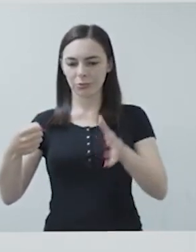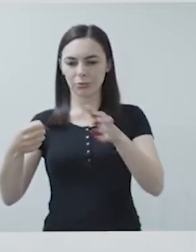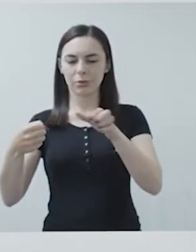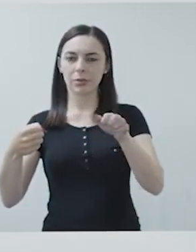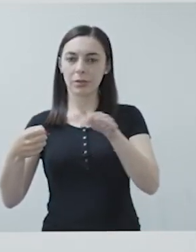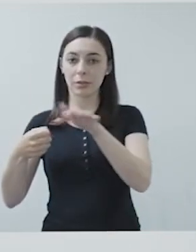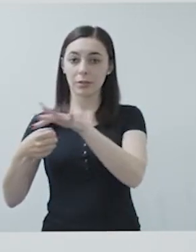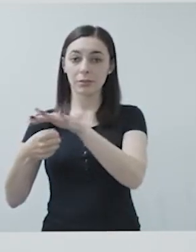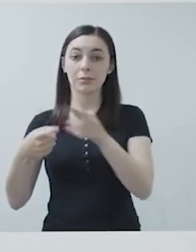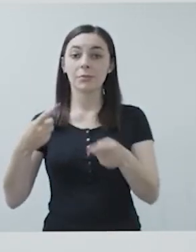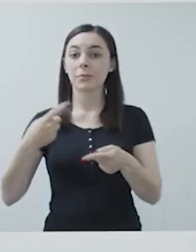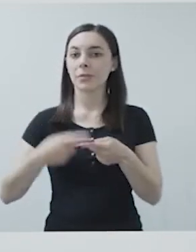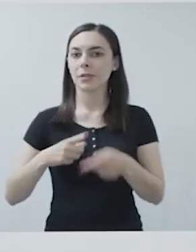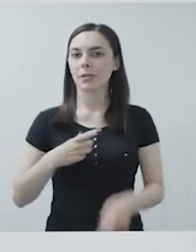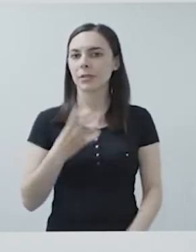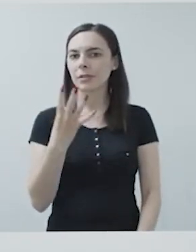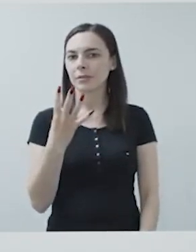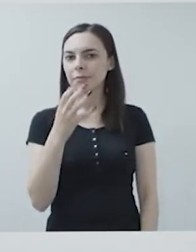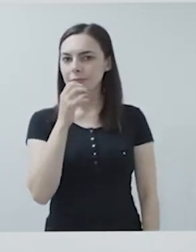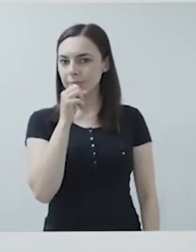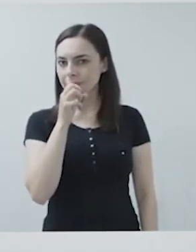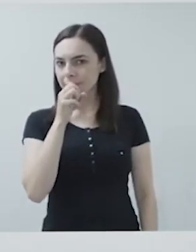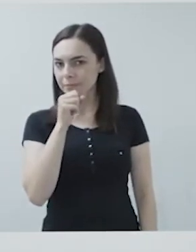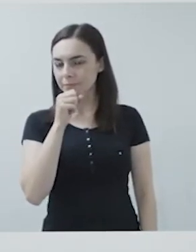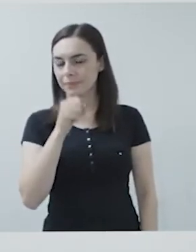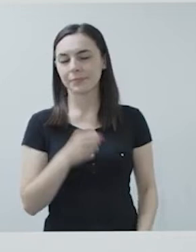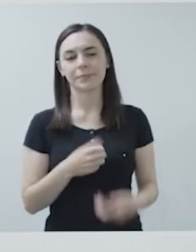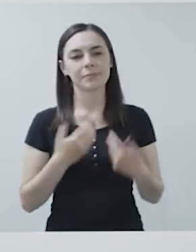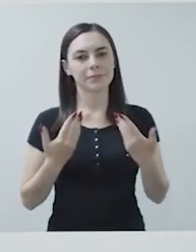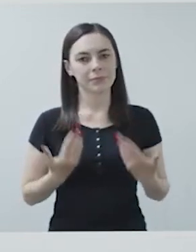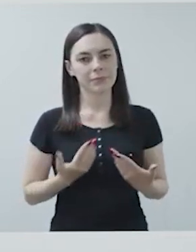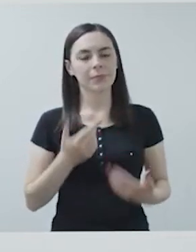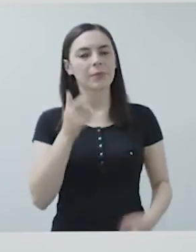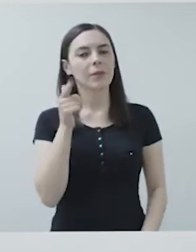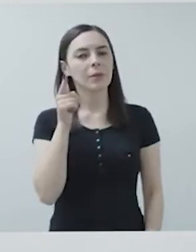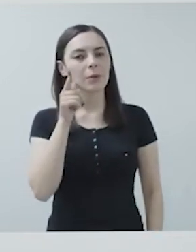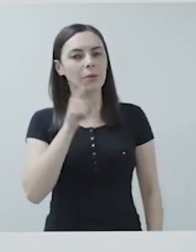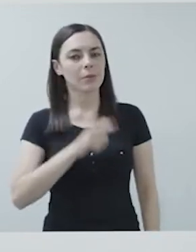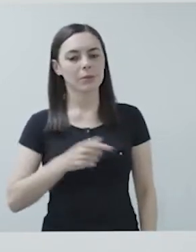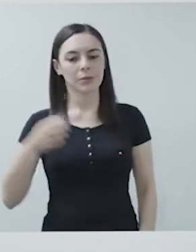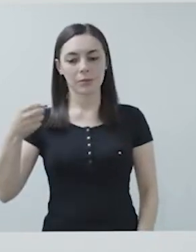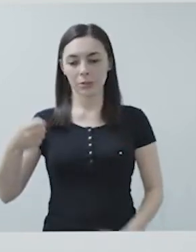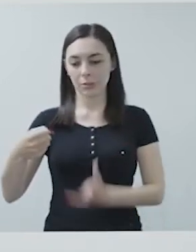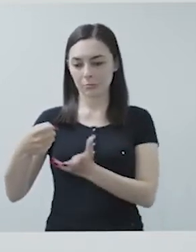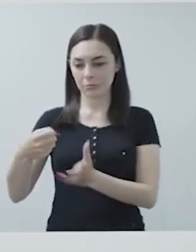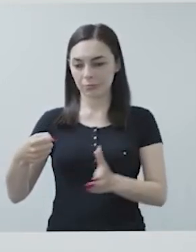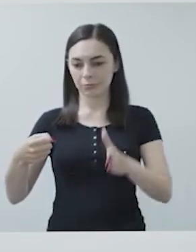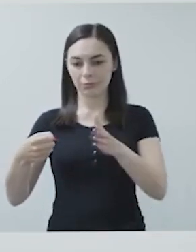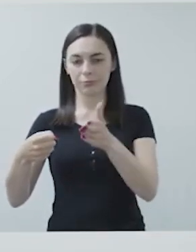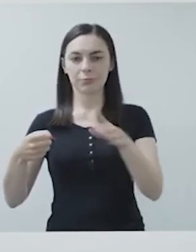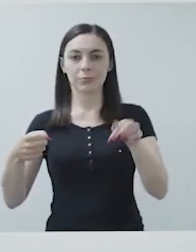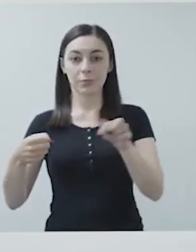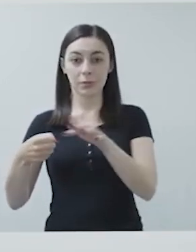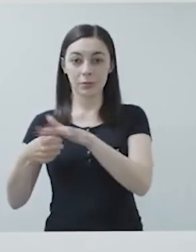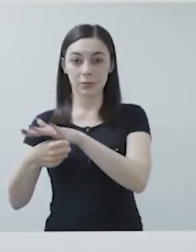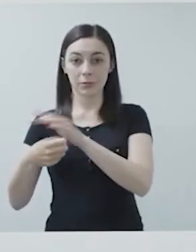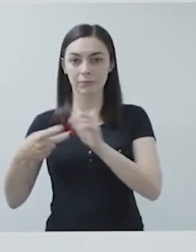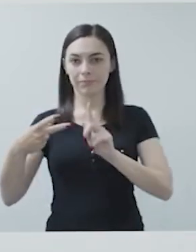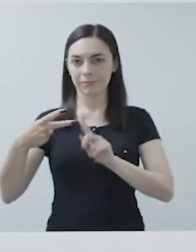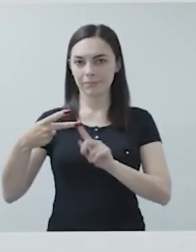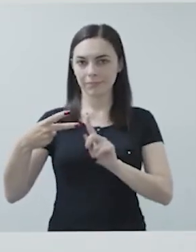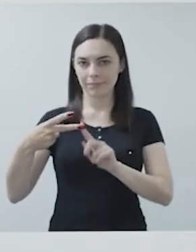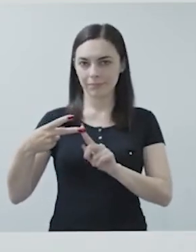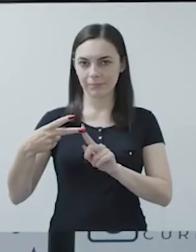mais laranjas, eu tenho 4 laranjas. Então, eu consigo encher a jarra com o conjunto número